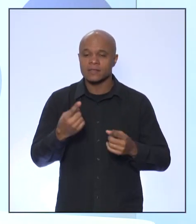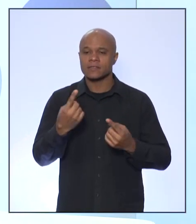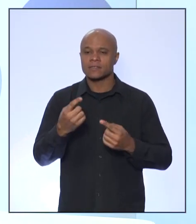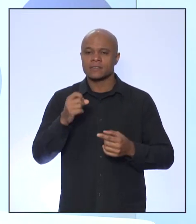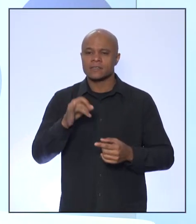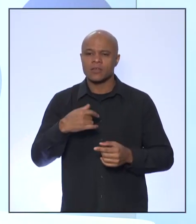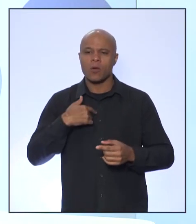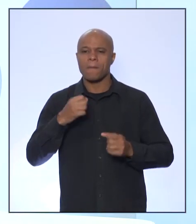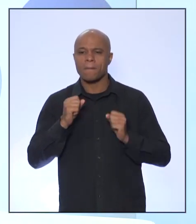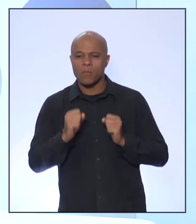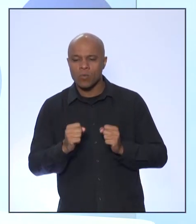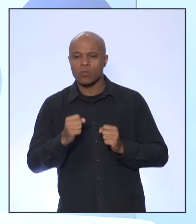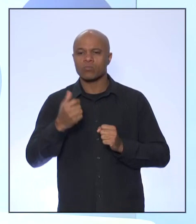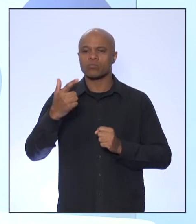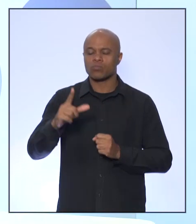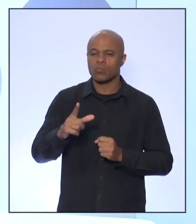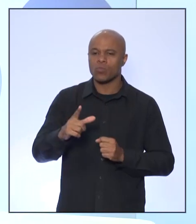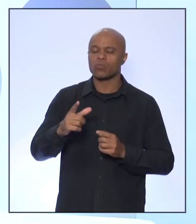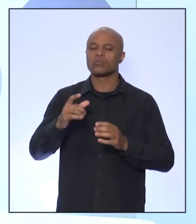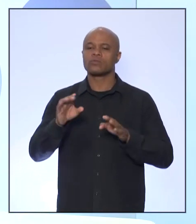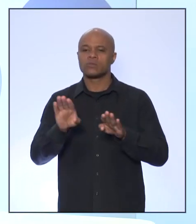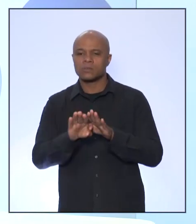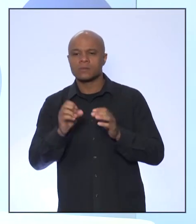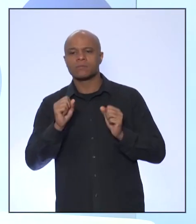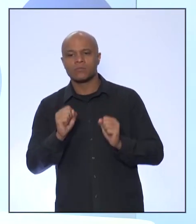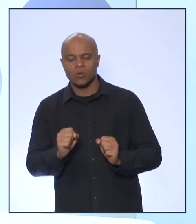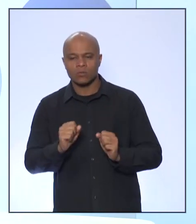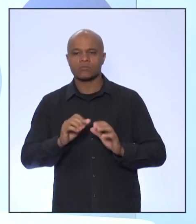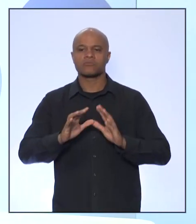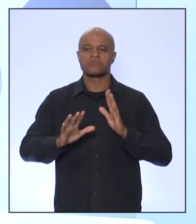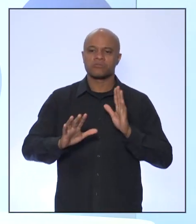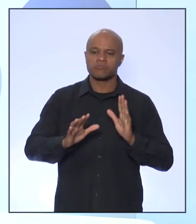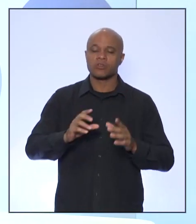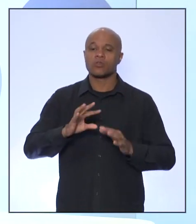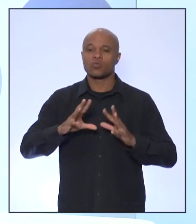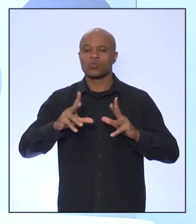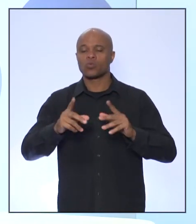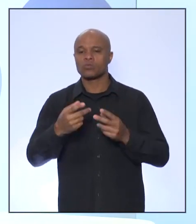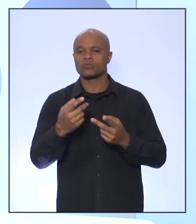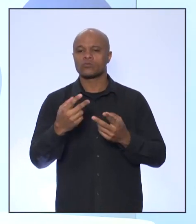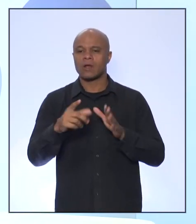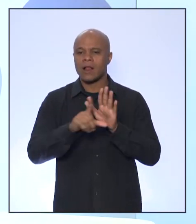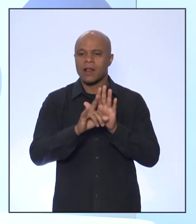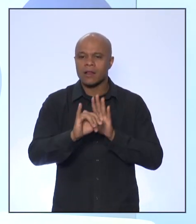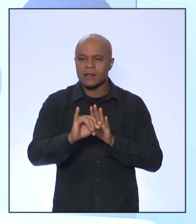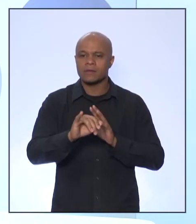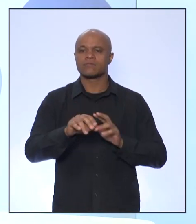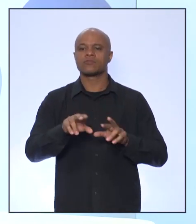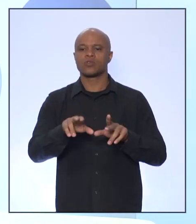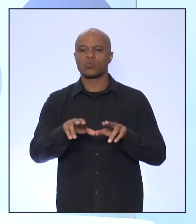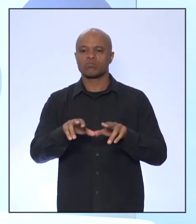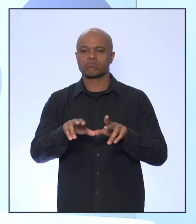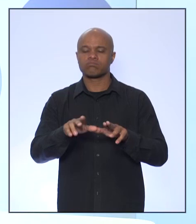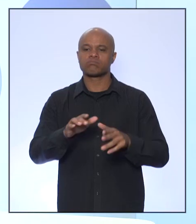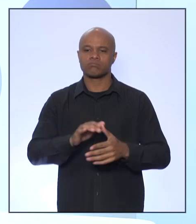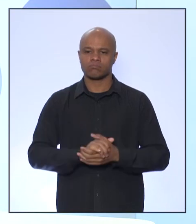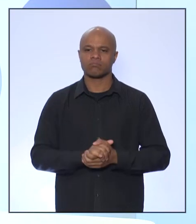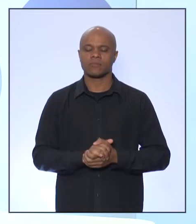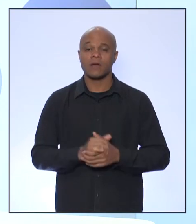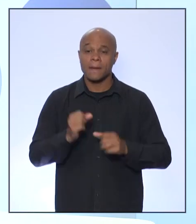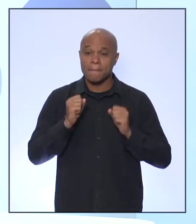Igualdade são os nossos... É quando todos nós somos iguais perante a lei. quando todos nós podemos ter